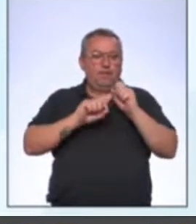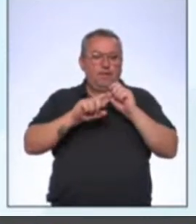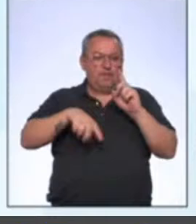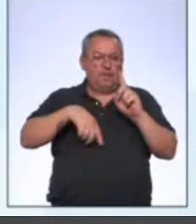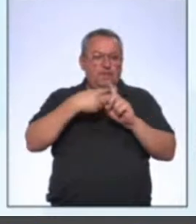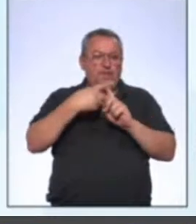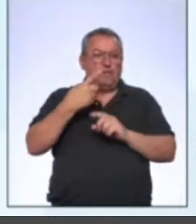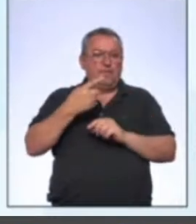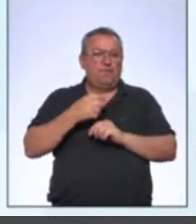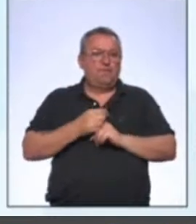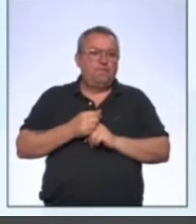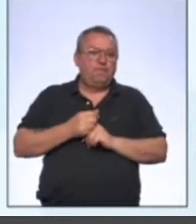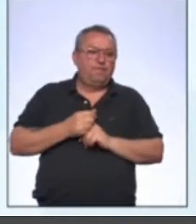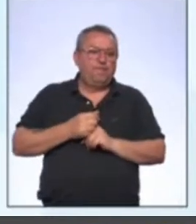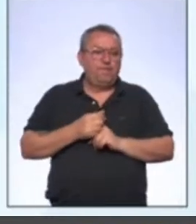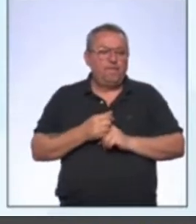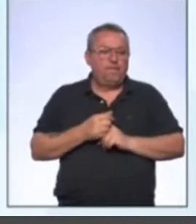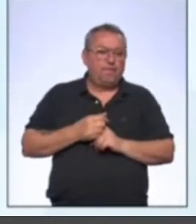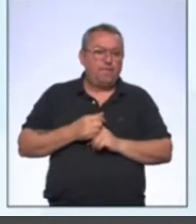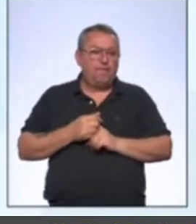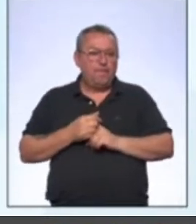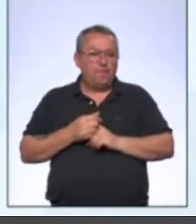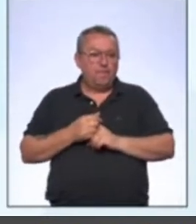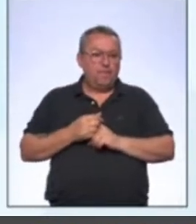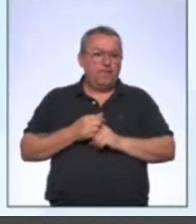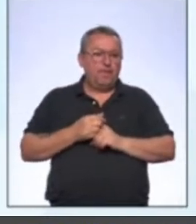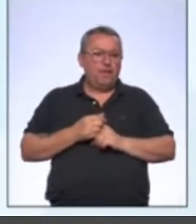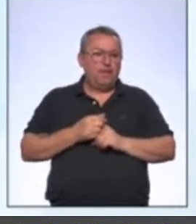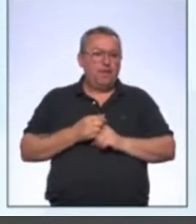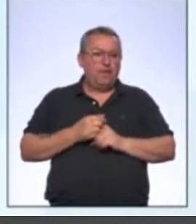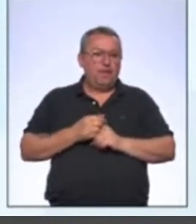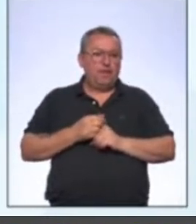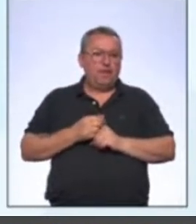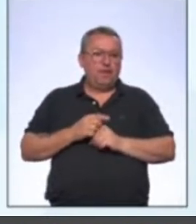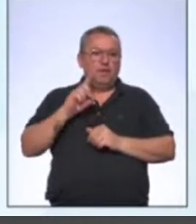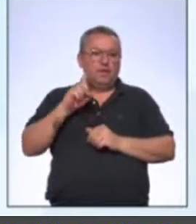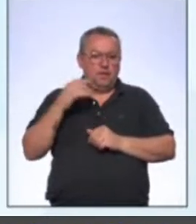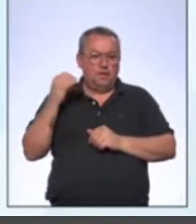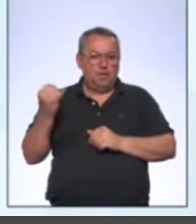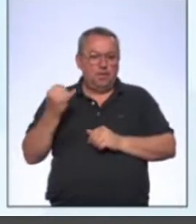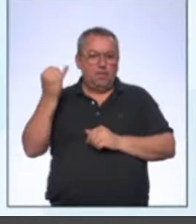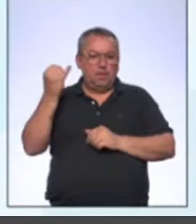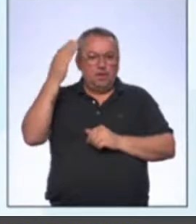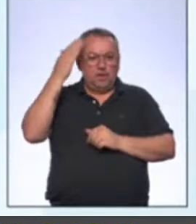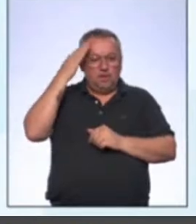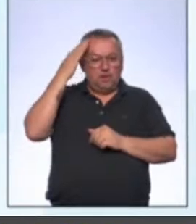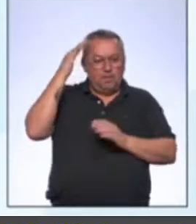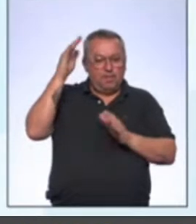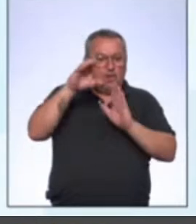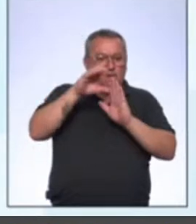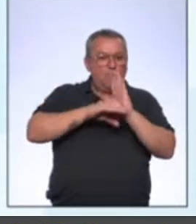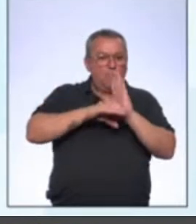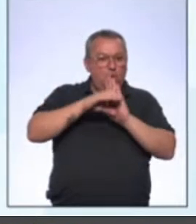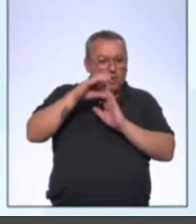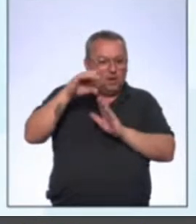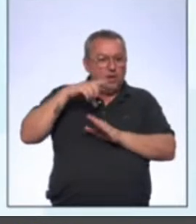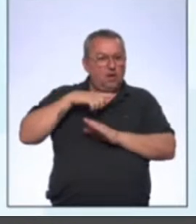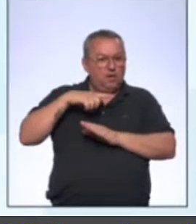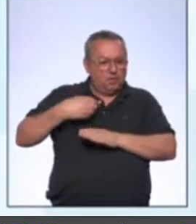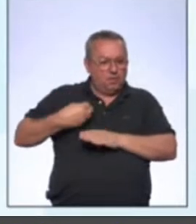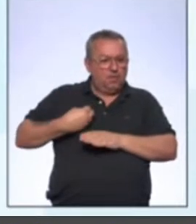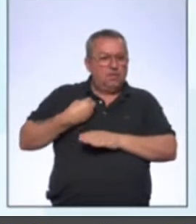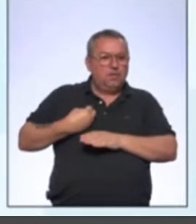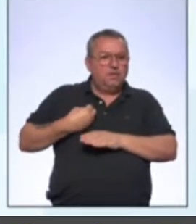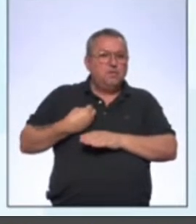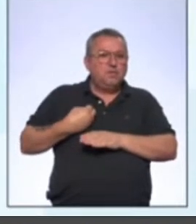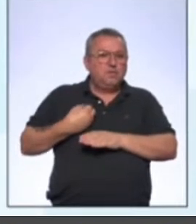uma. A próxima diz assim, ó. É importante saber que os conceitos existem. Próximo